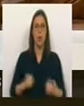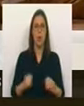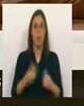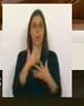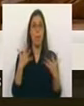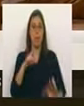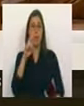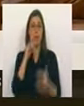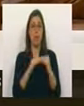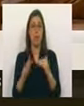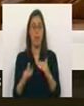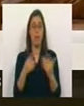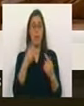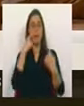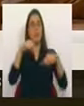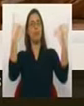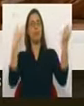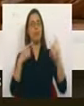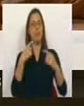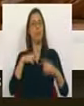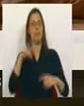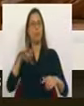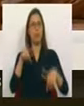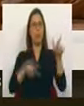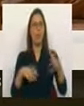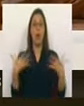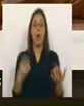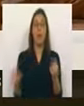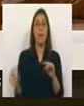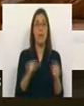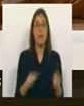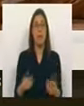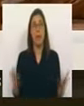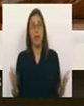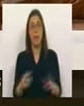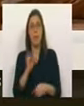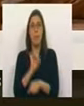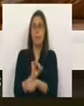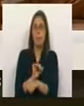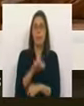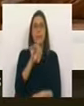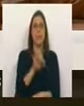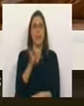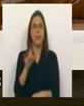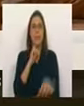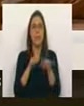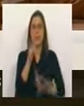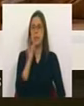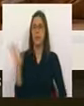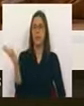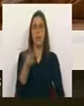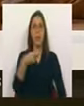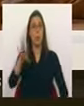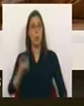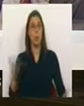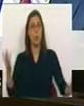maioria estável que vendeu aos portugueses e chegou este debate pendurado nos 66 deputados do